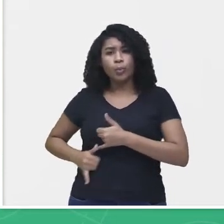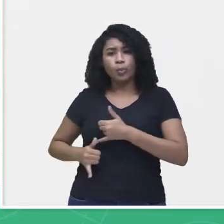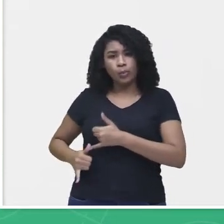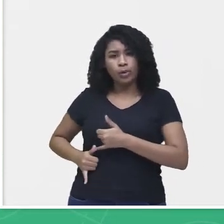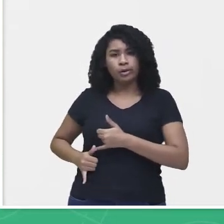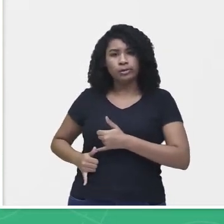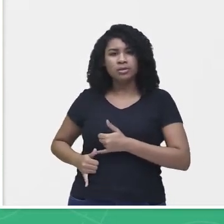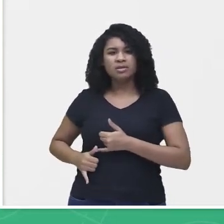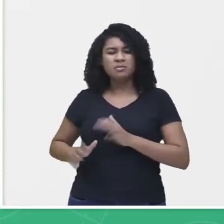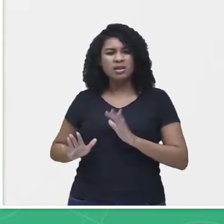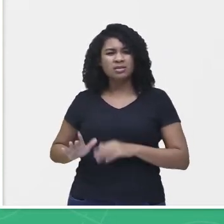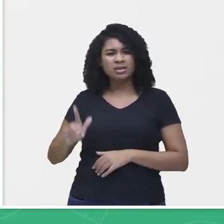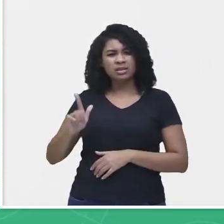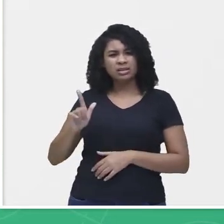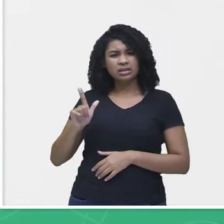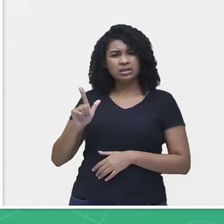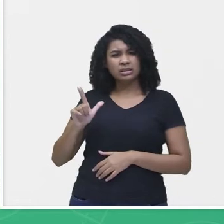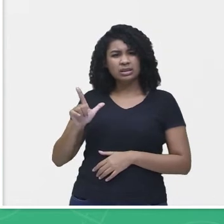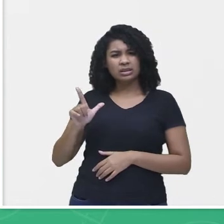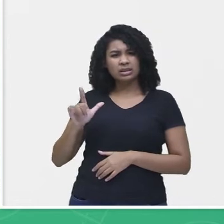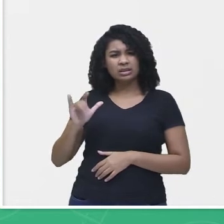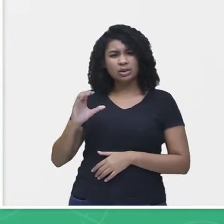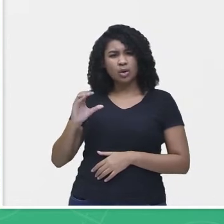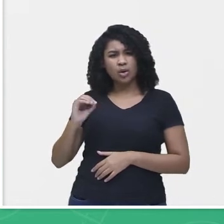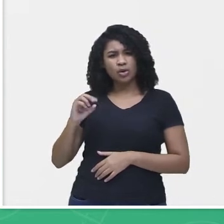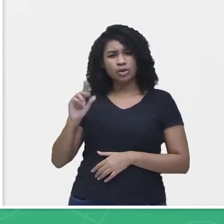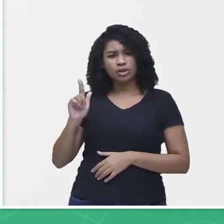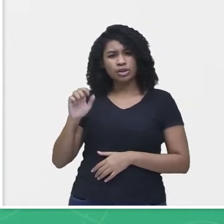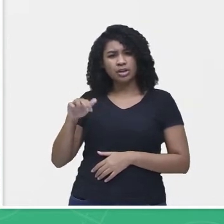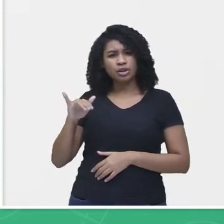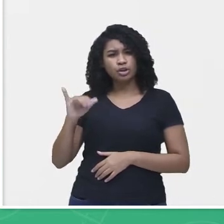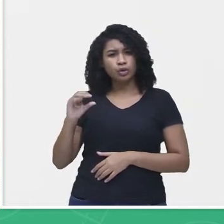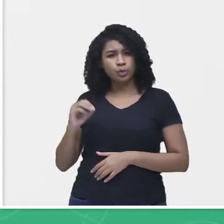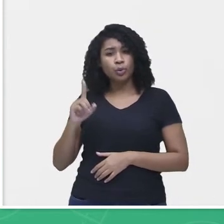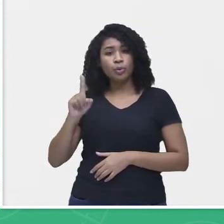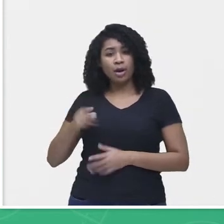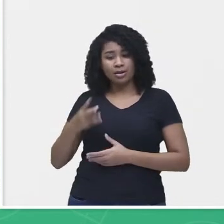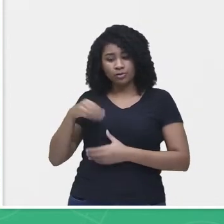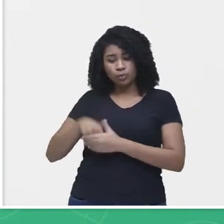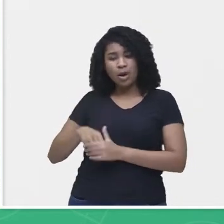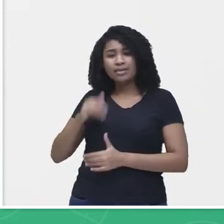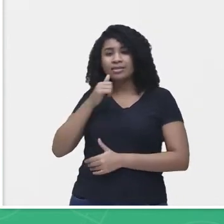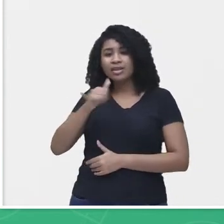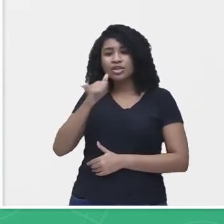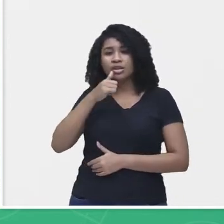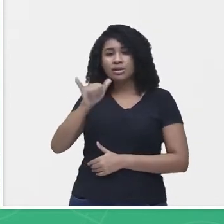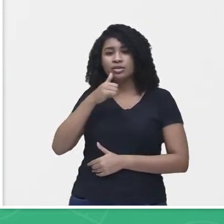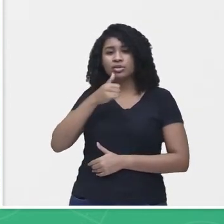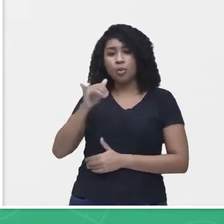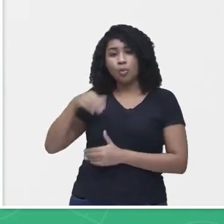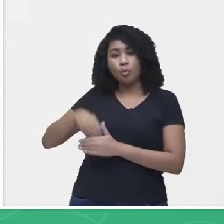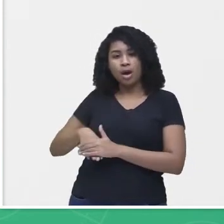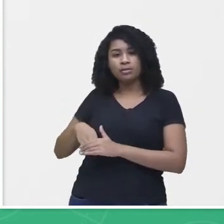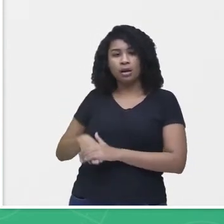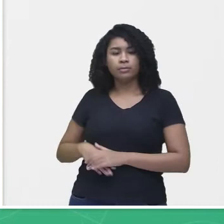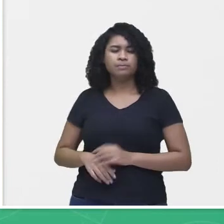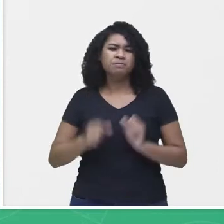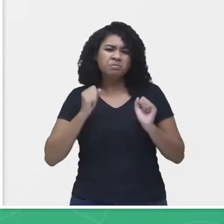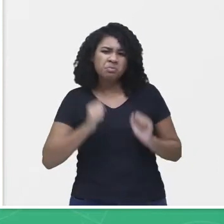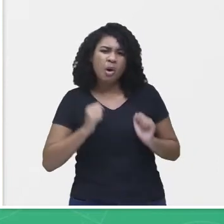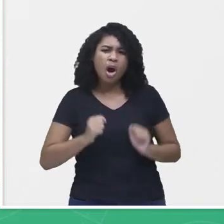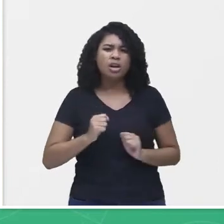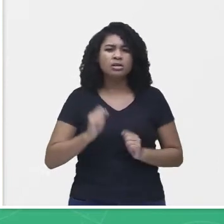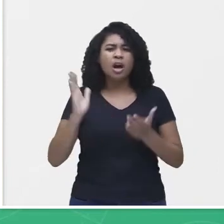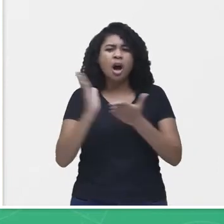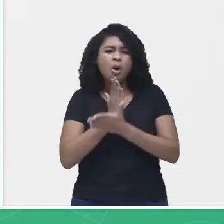que é glicogênio? Glicogênio é a nossa reserva de energia. A gente pode ficar alguns dias sem comer? Pode,